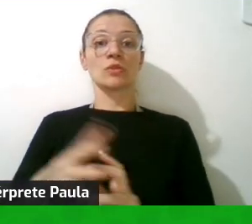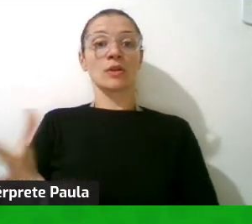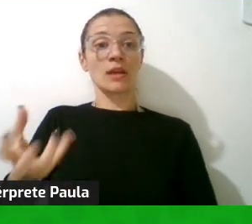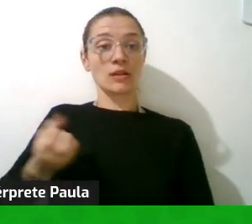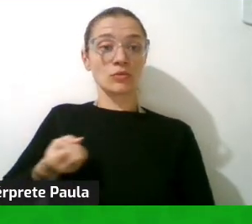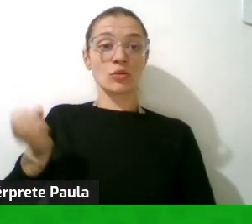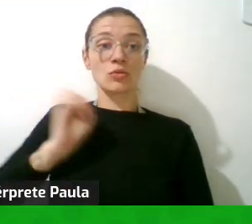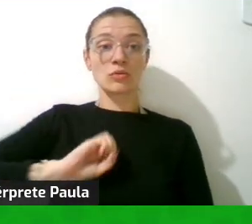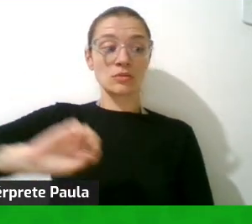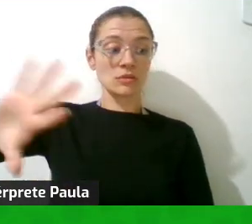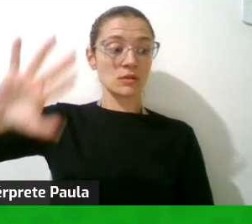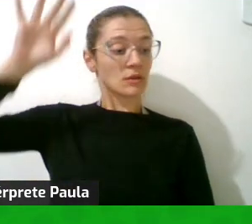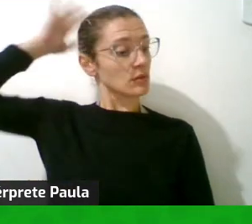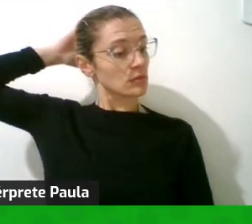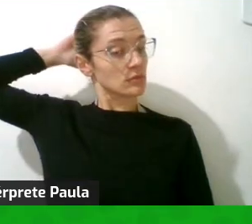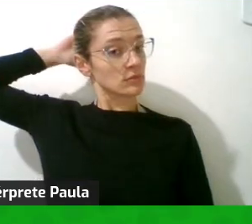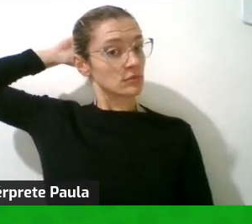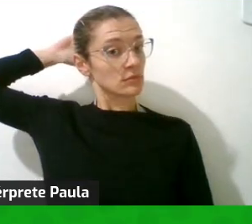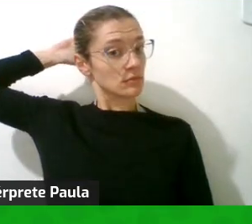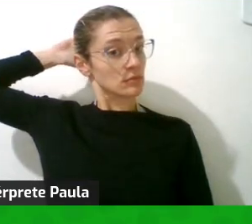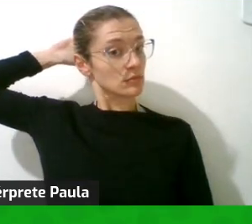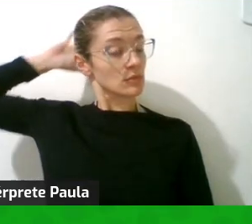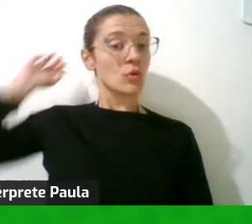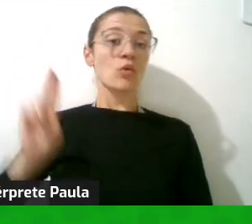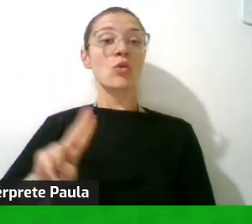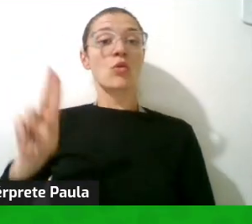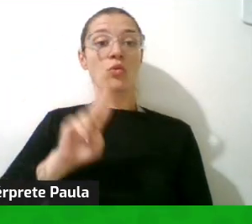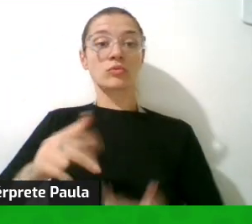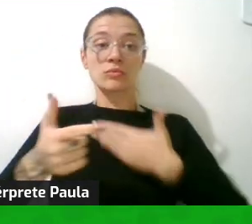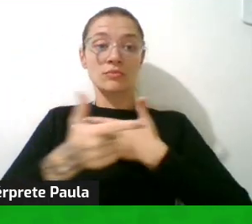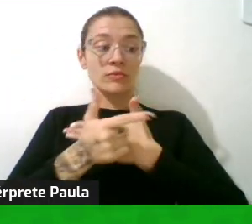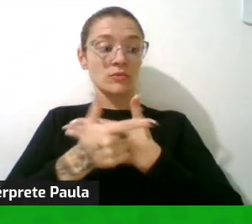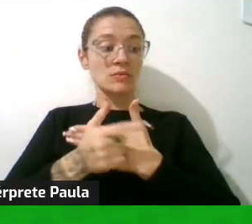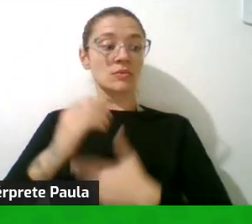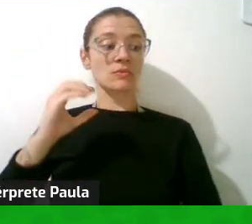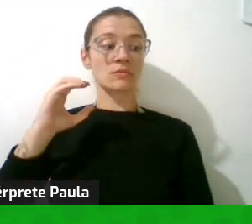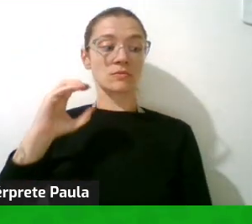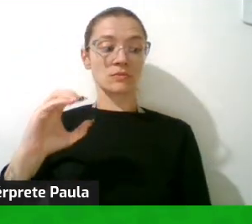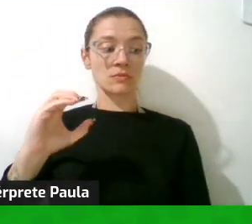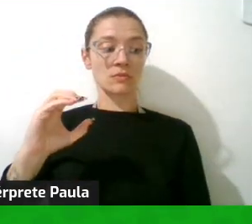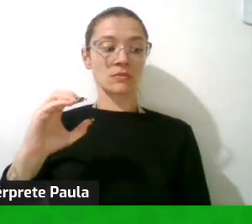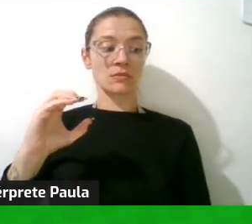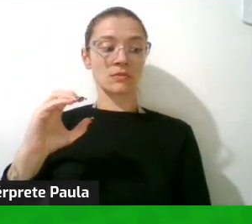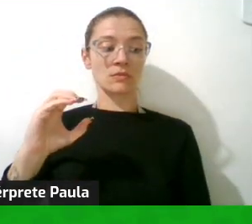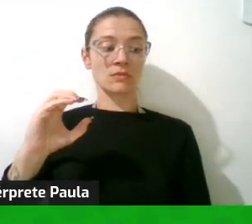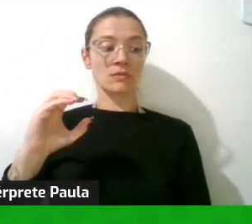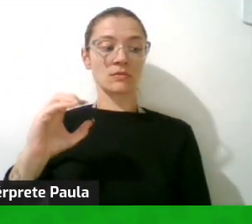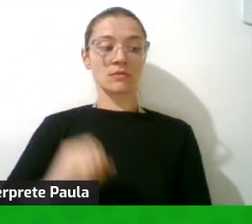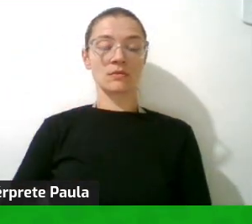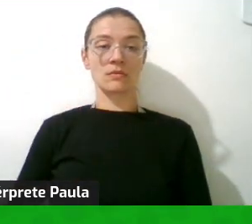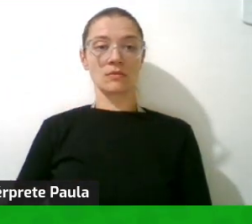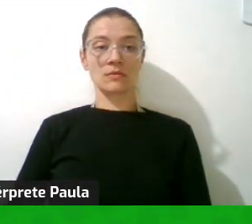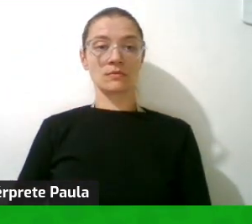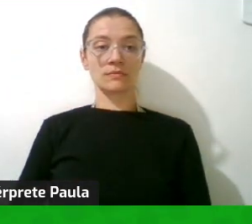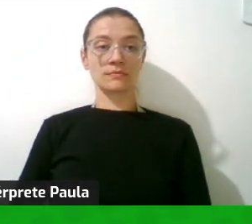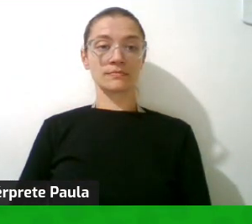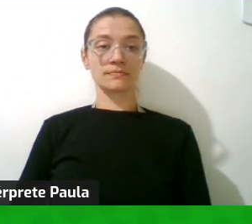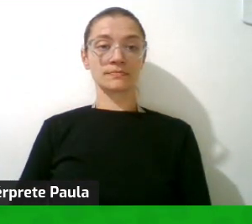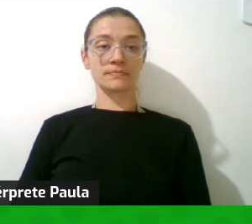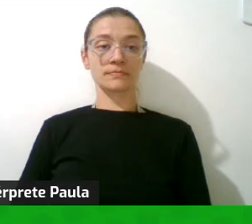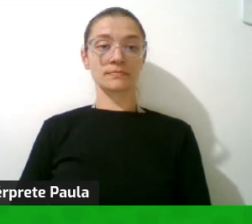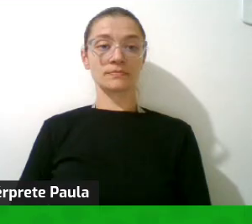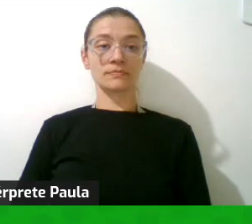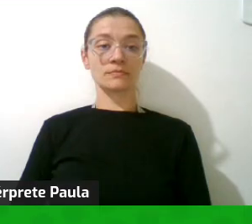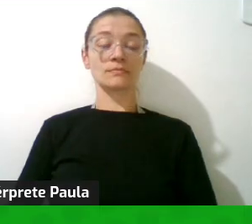que saiu. Usa ali a função soma-C. Então, se for escrito como entrada, você soma